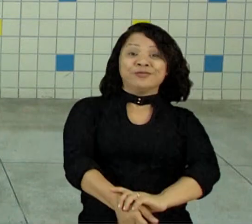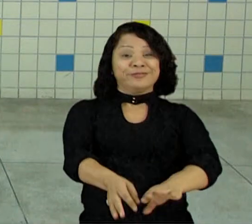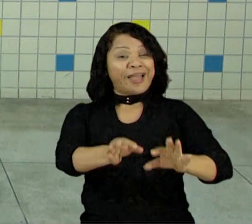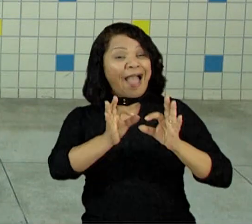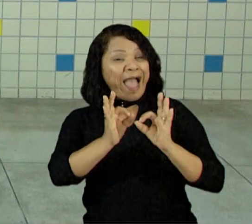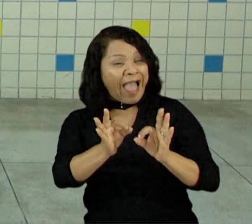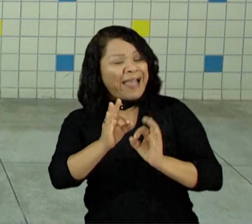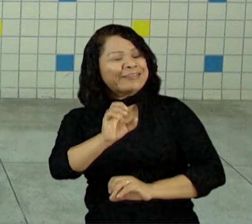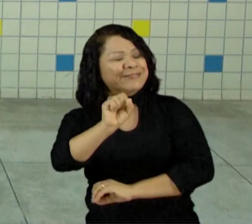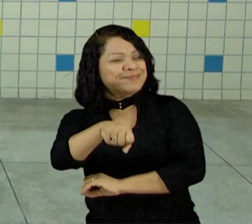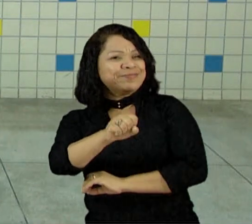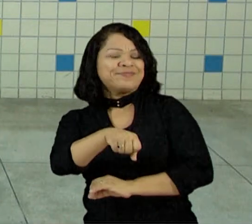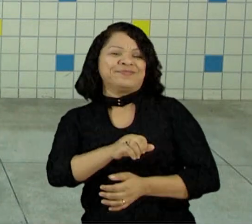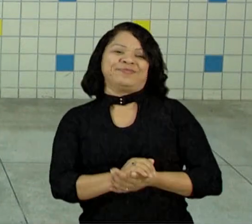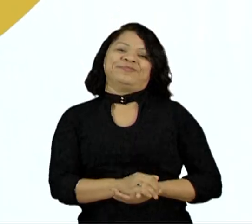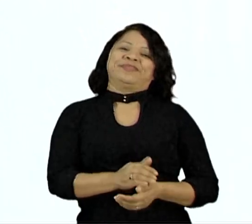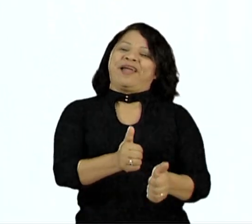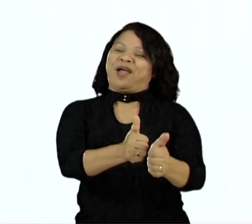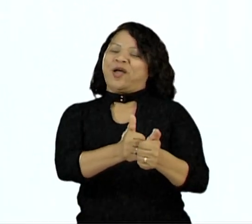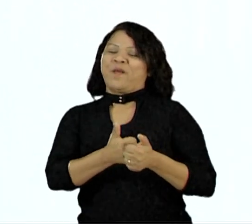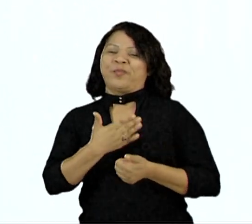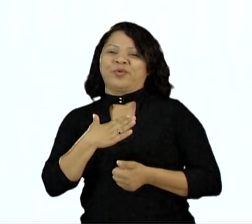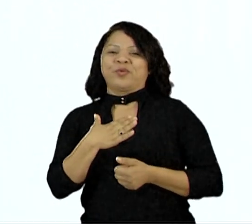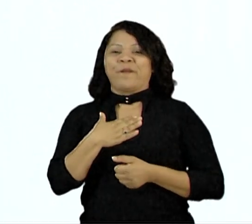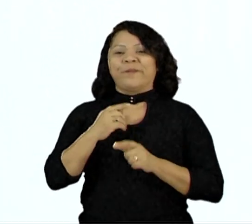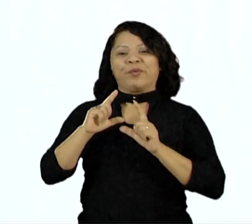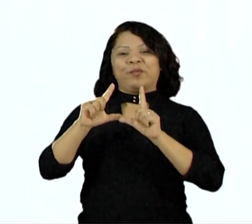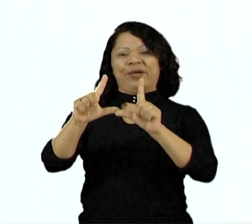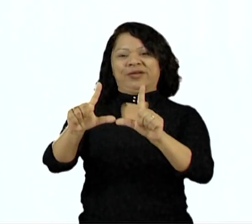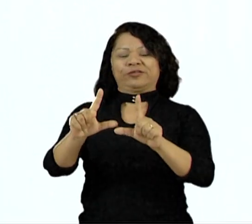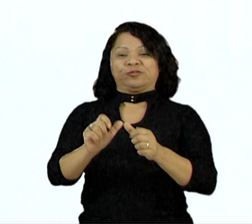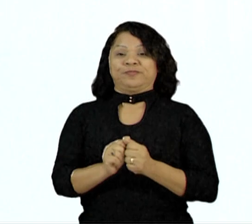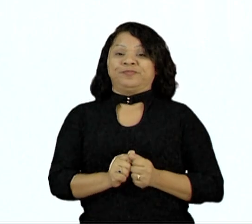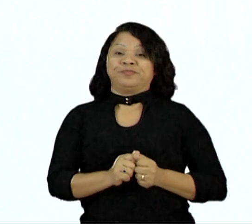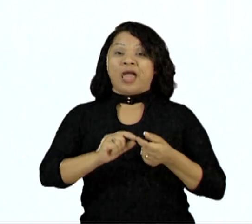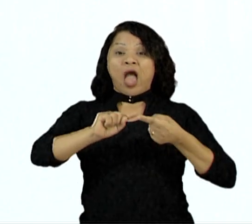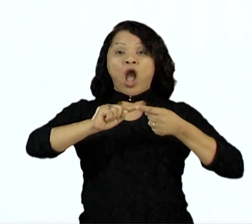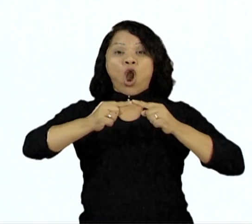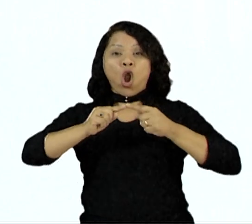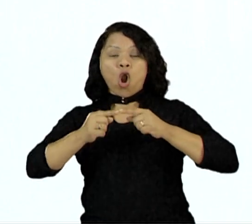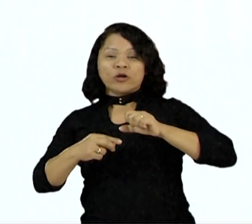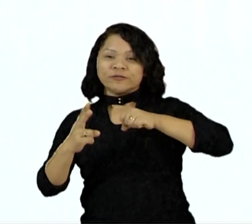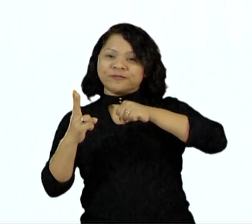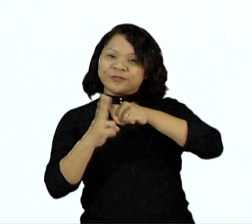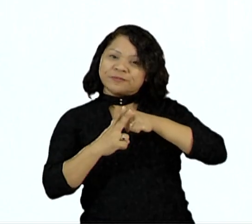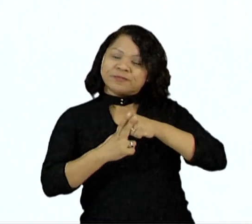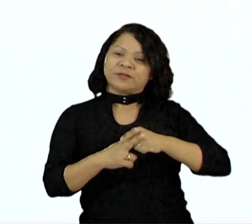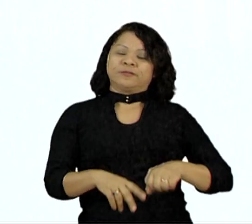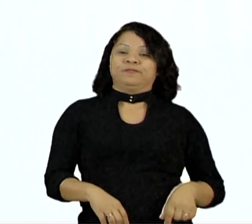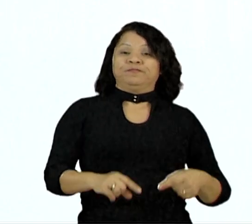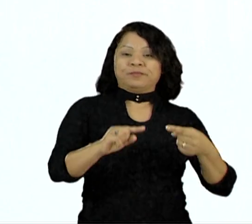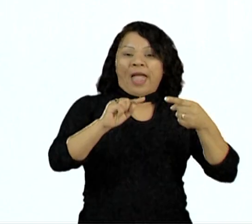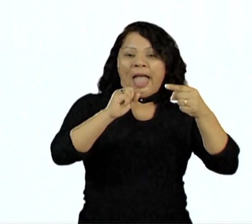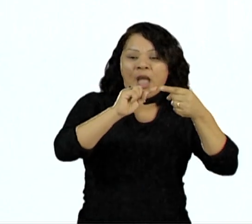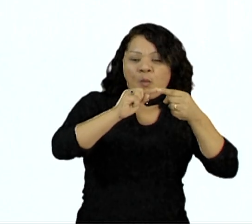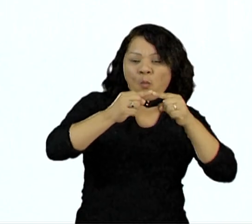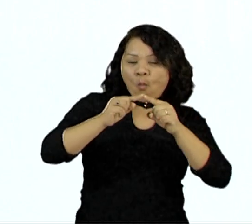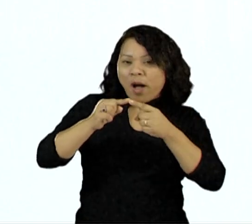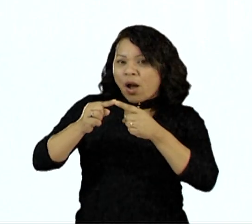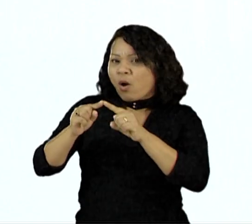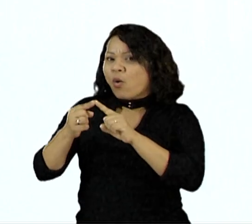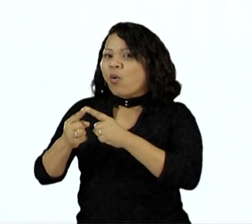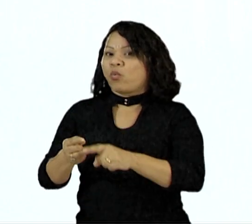mesmo. Acompanha comigo o slide. Concordância verbal é a concordância em número